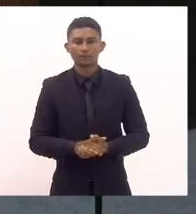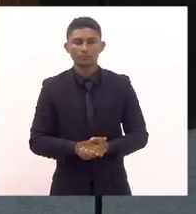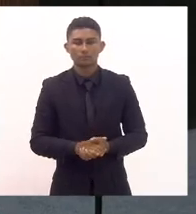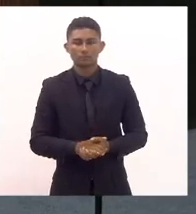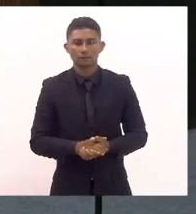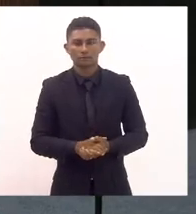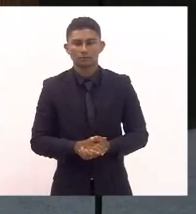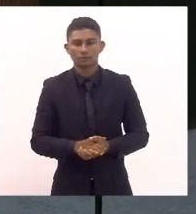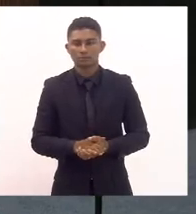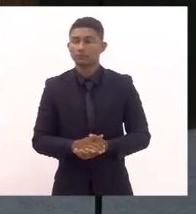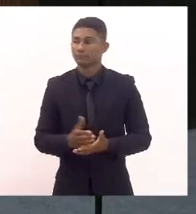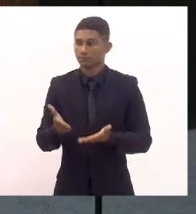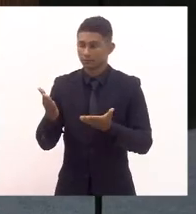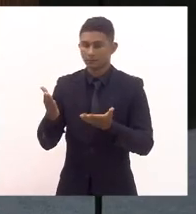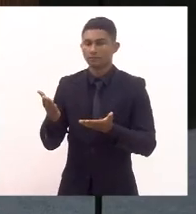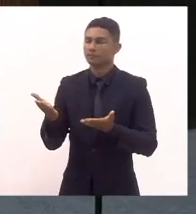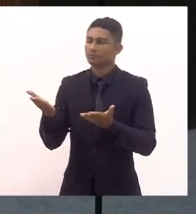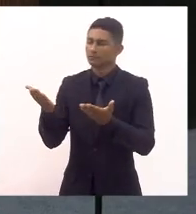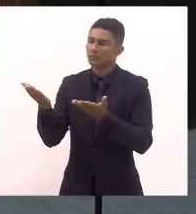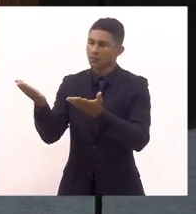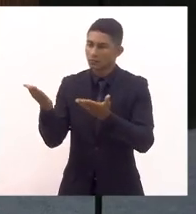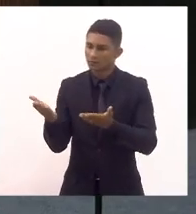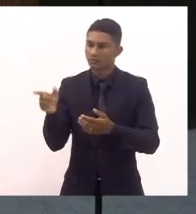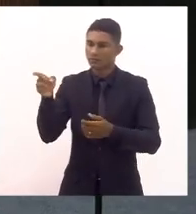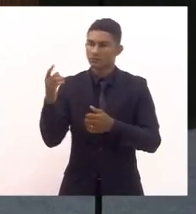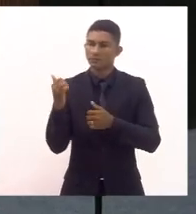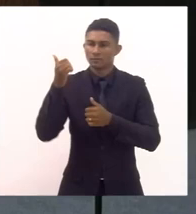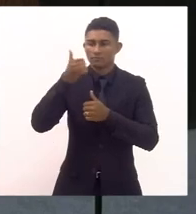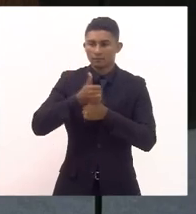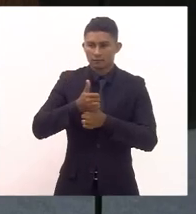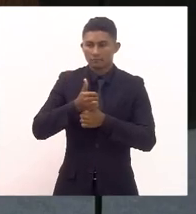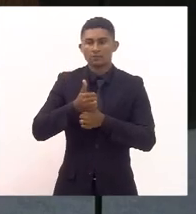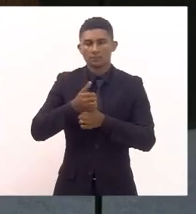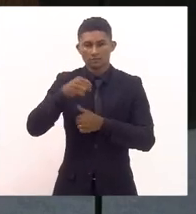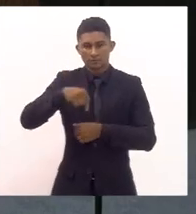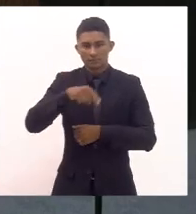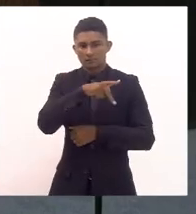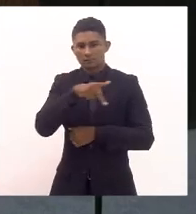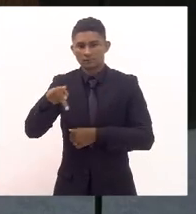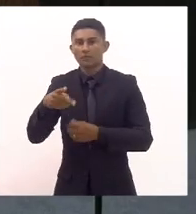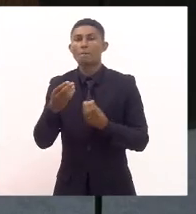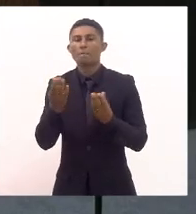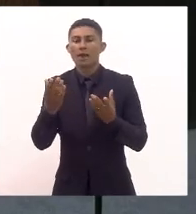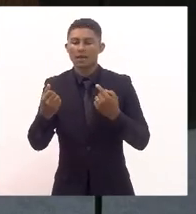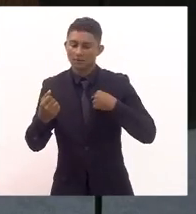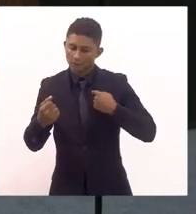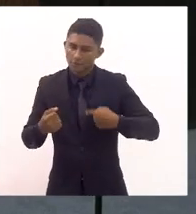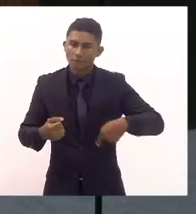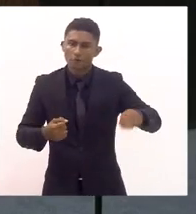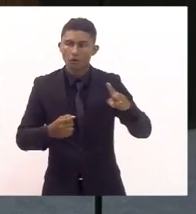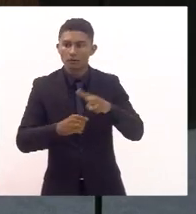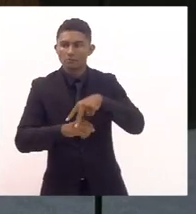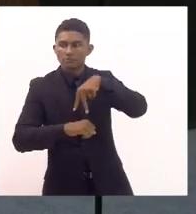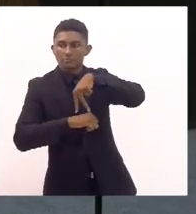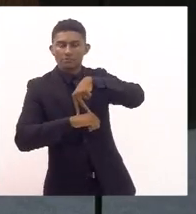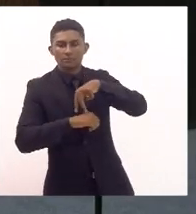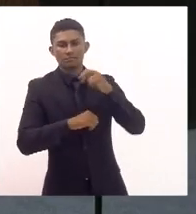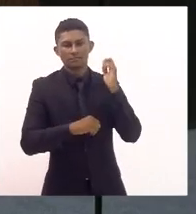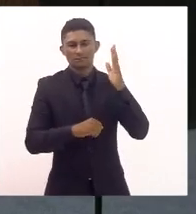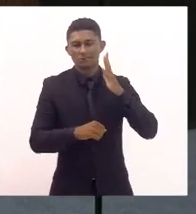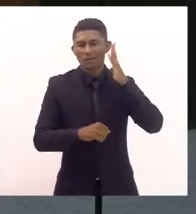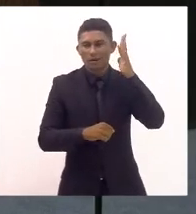o deputado a Célia gostaria de convidar novamente para assumir a presidência para que eu possa falar